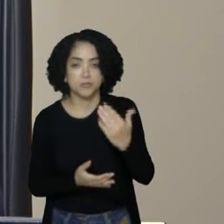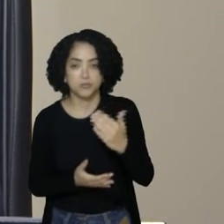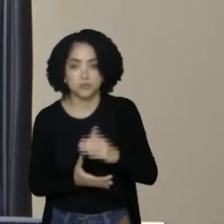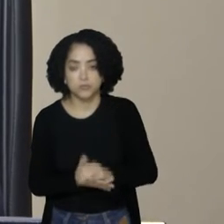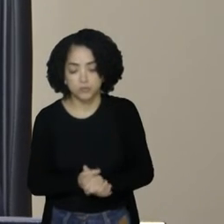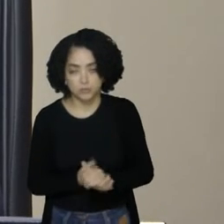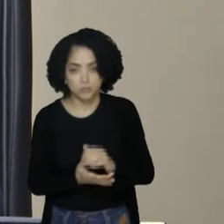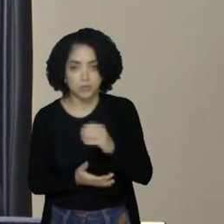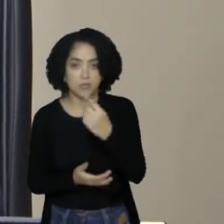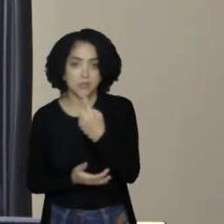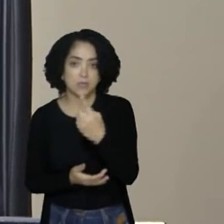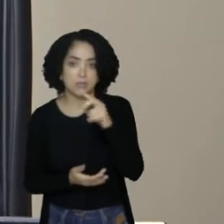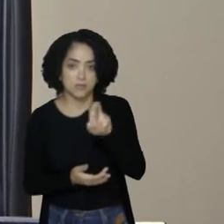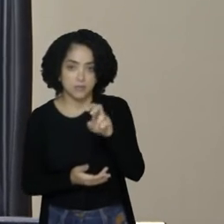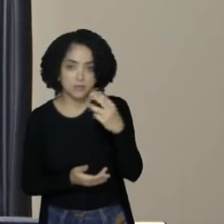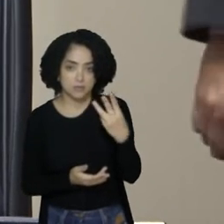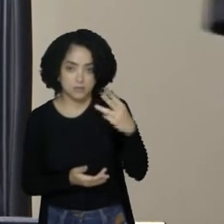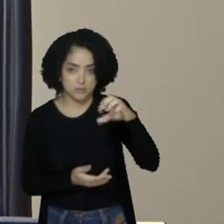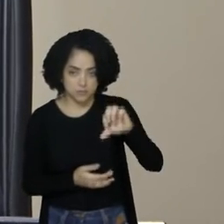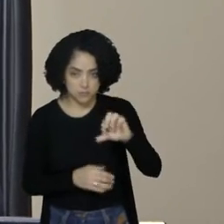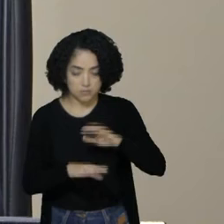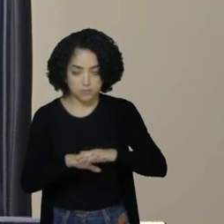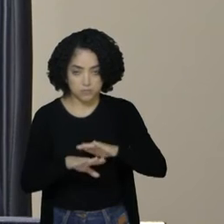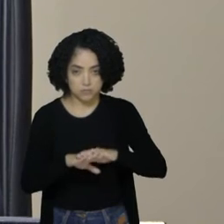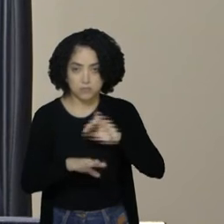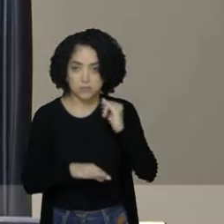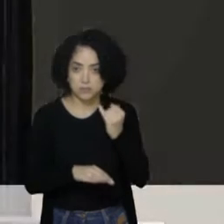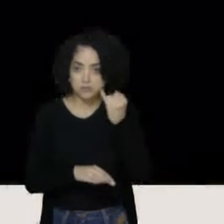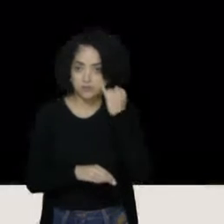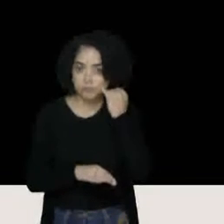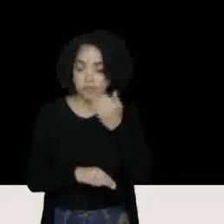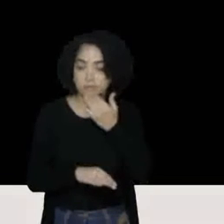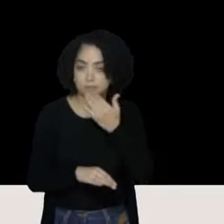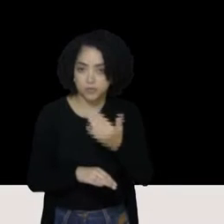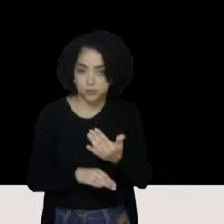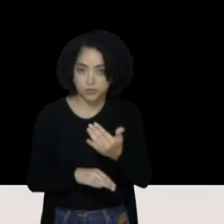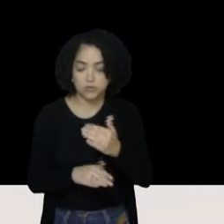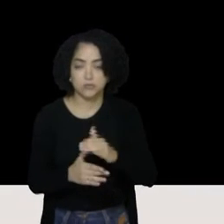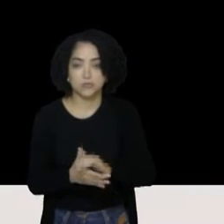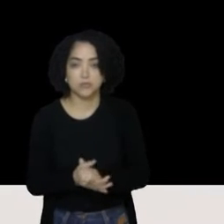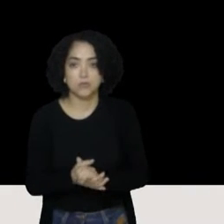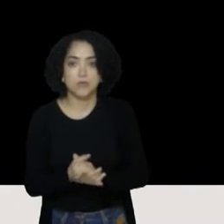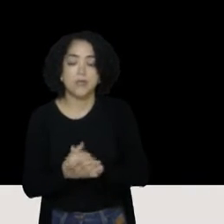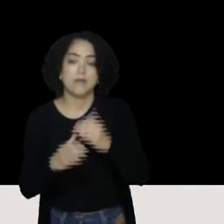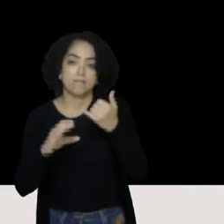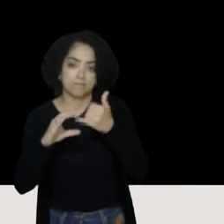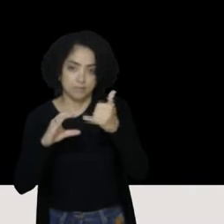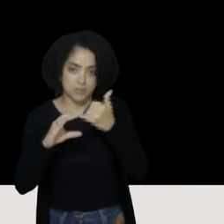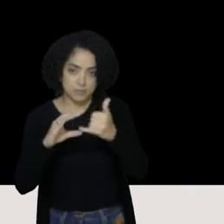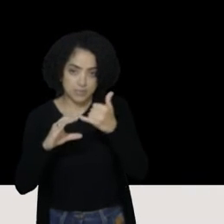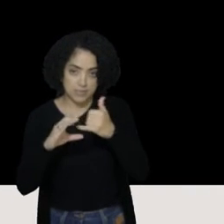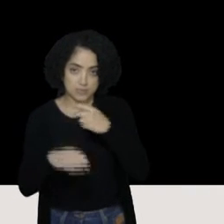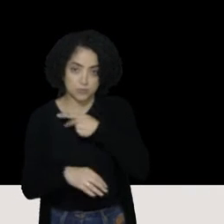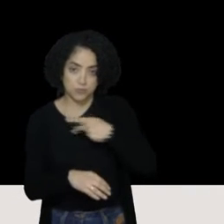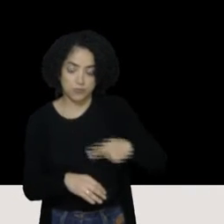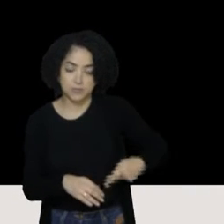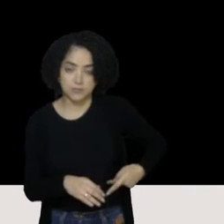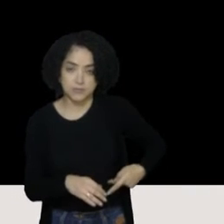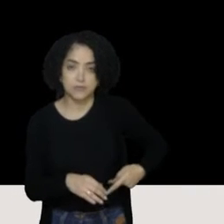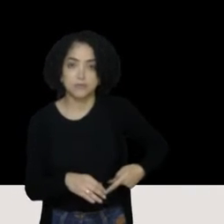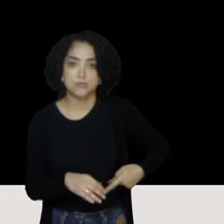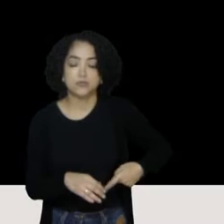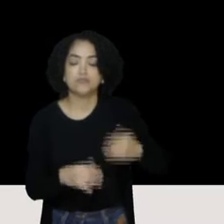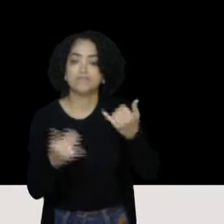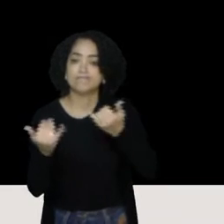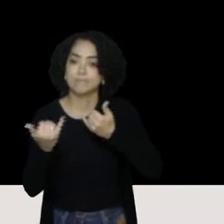requerimento 1539, autor deputado Gessé Lopes, solicitando ao presidente da Celesc informações acerca